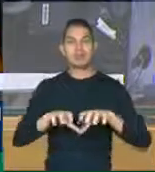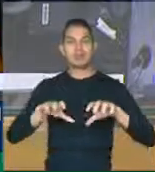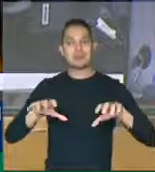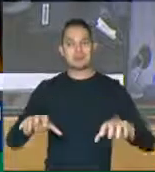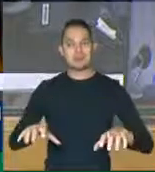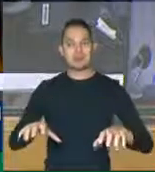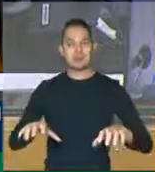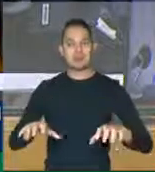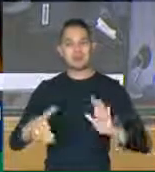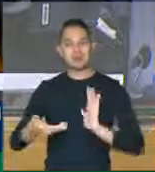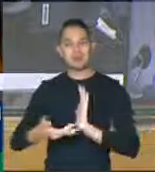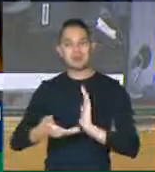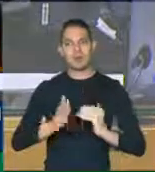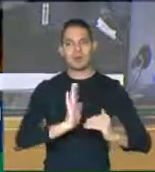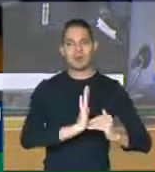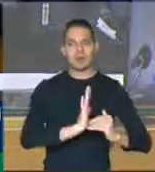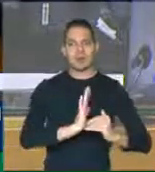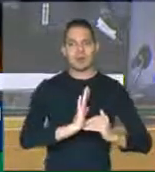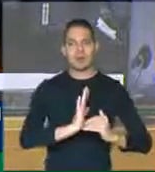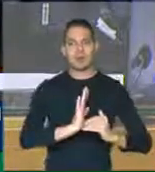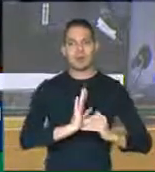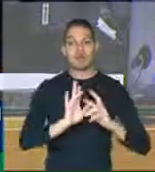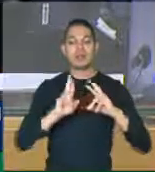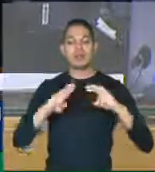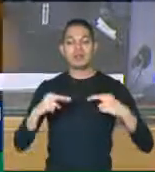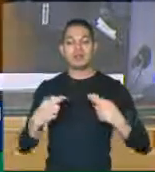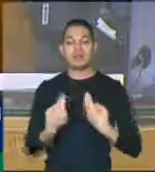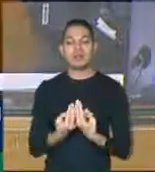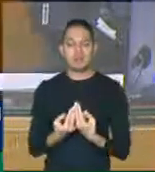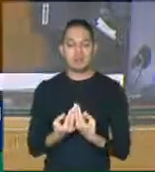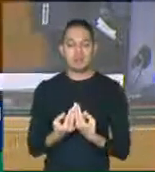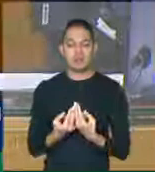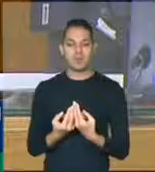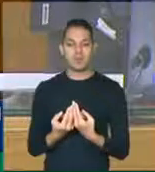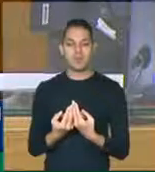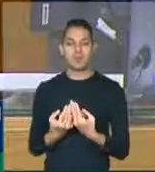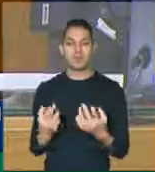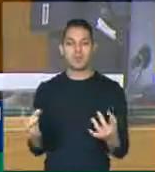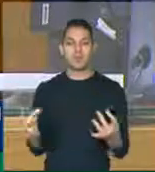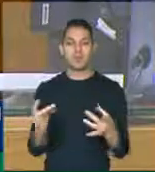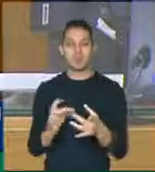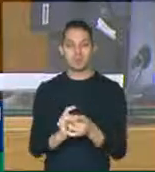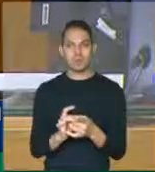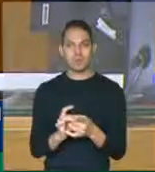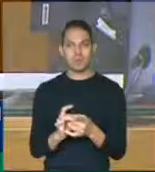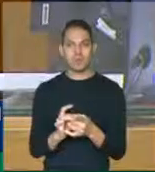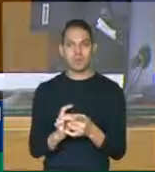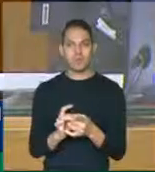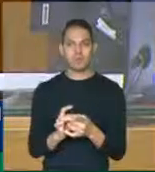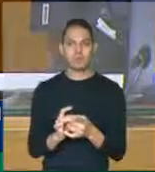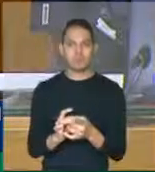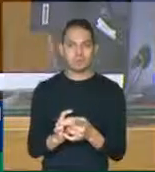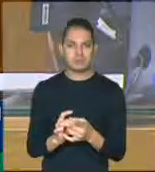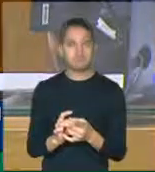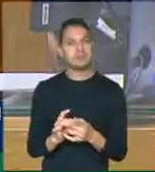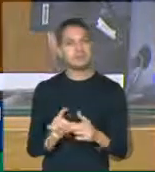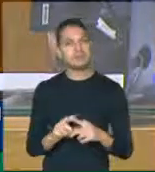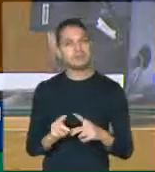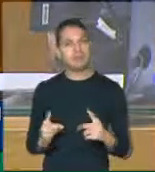separadamente nas duas casas, em sessão unicamerais subsequente. Desta